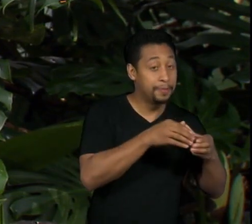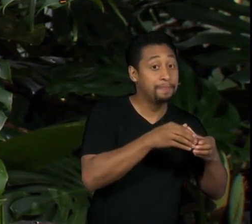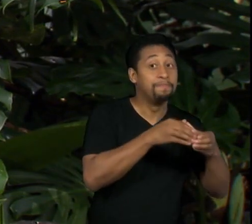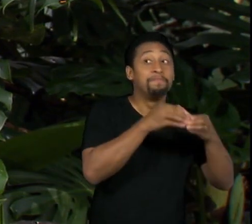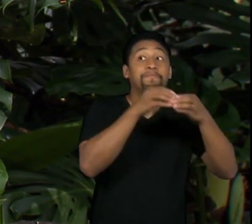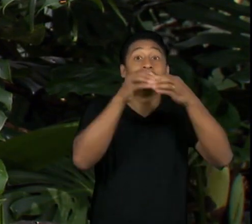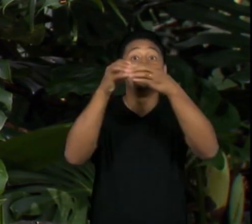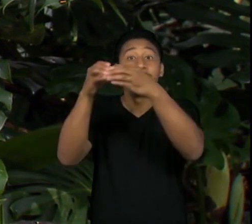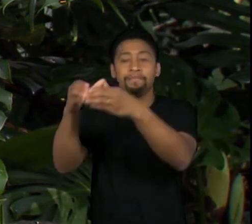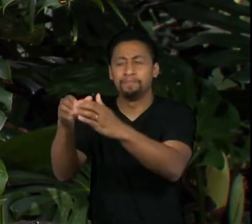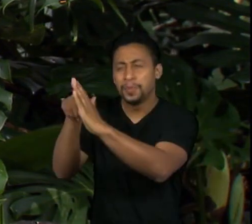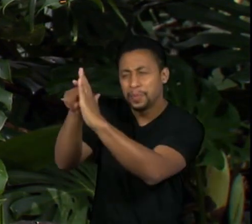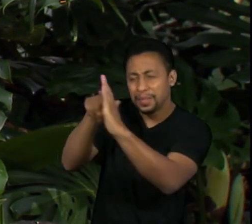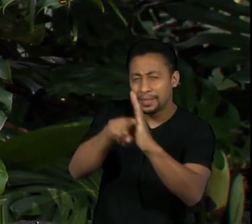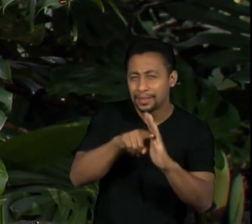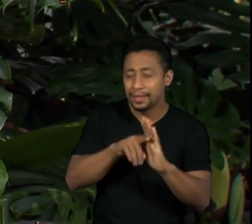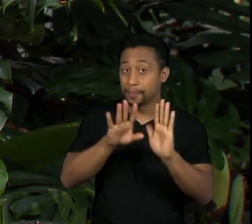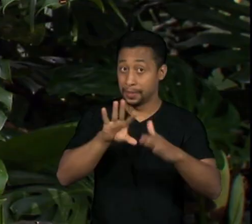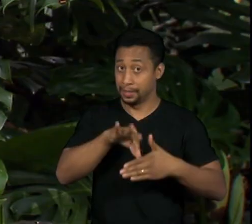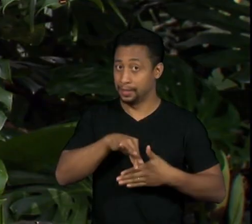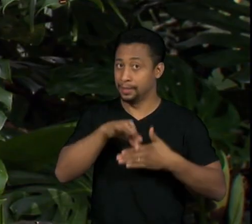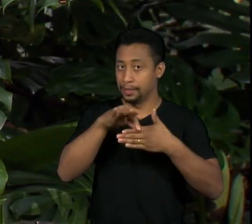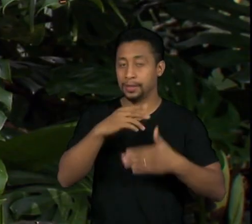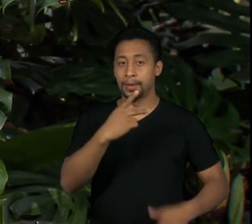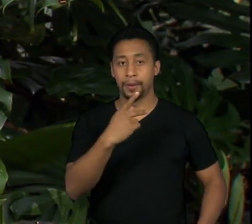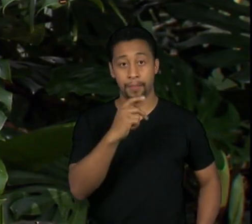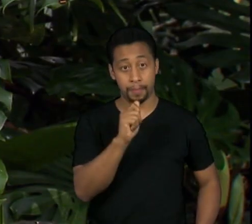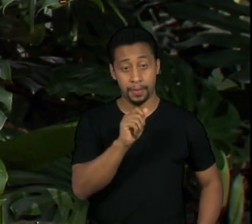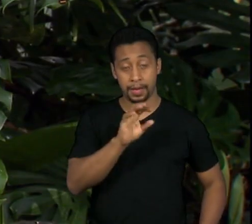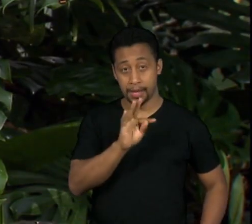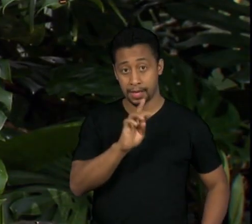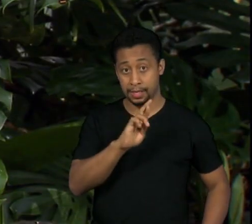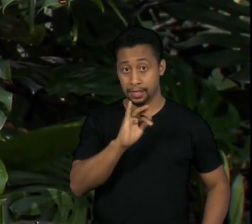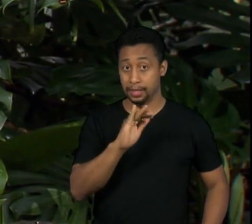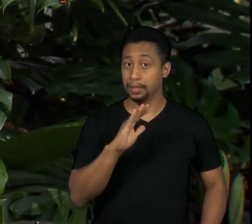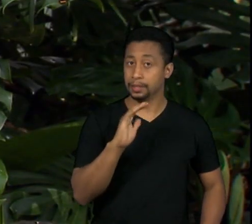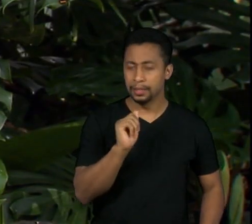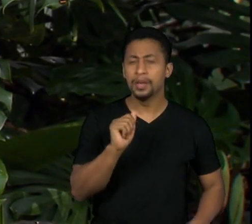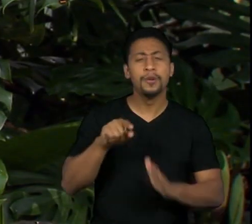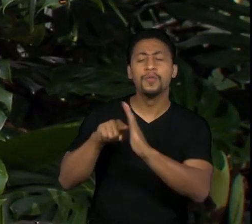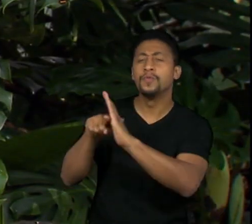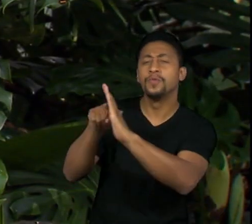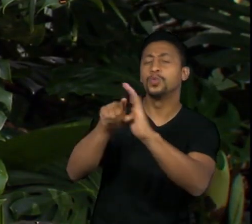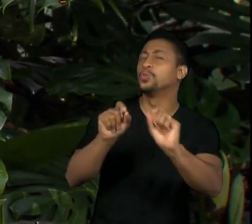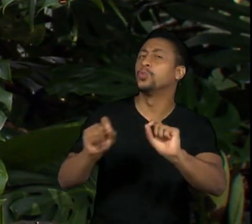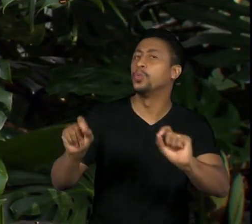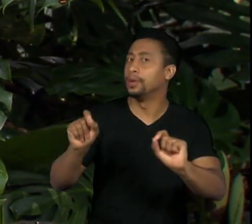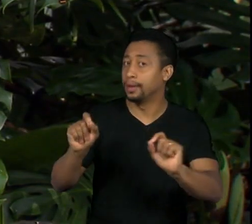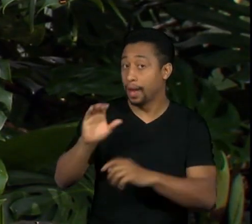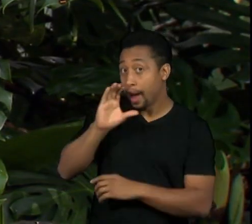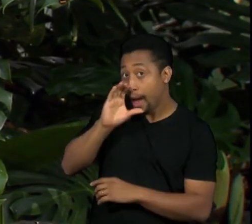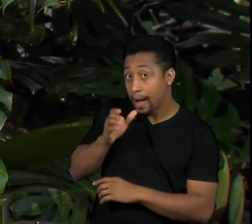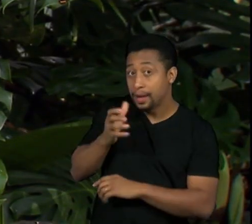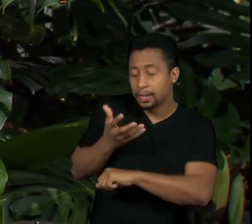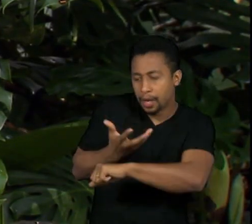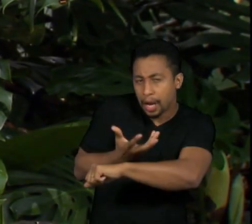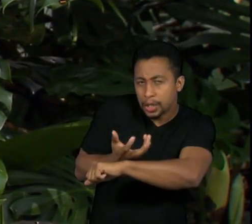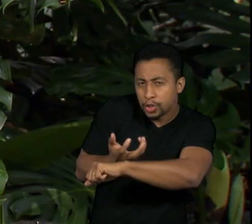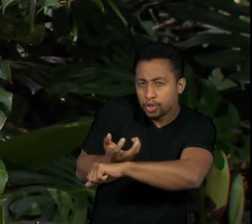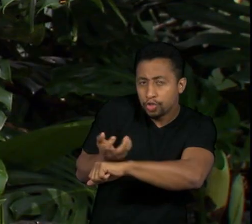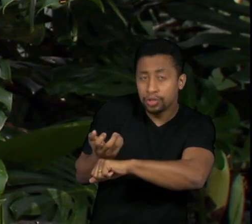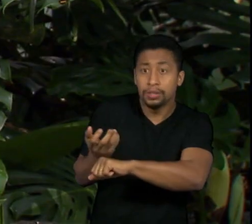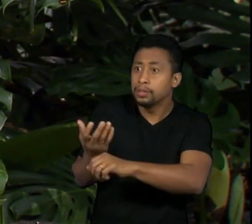bióloga Patrícia Médici investiga as causas do sumiço da anta na Caatinga. O maior mamífero terrestre